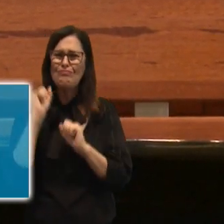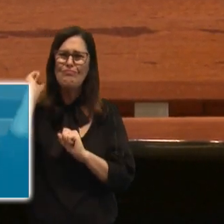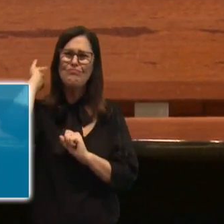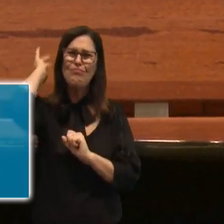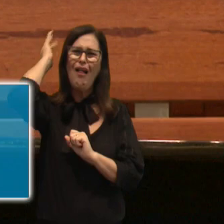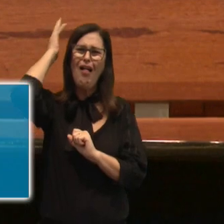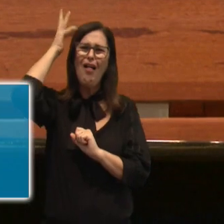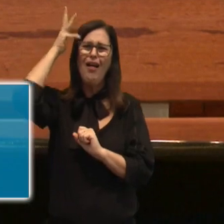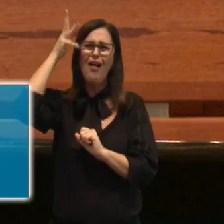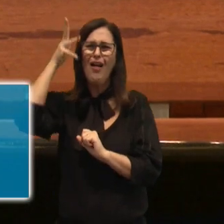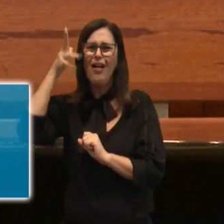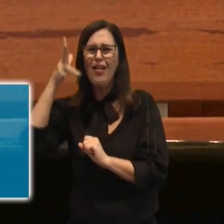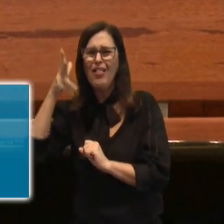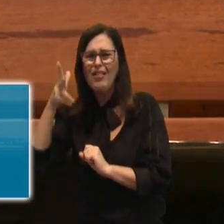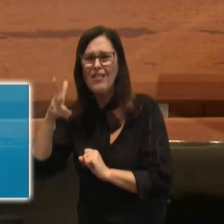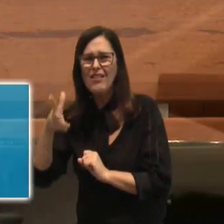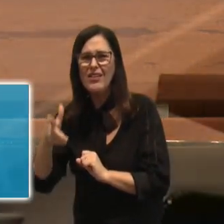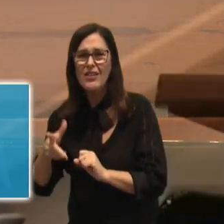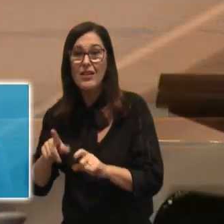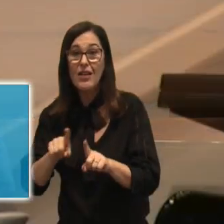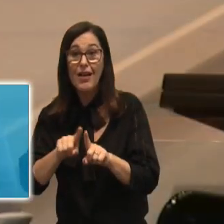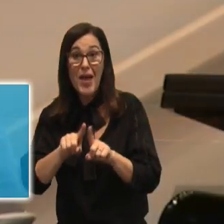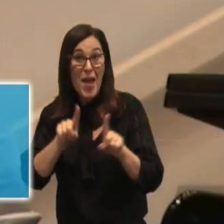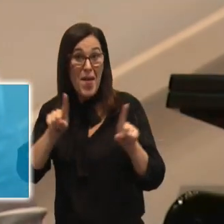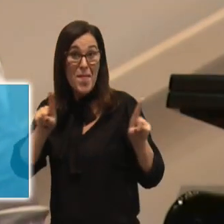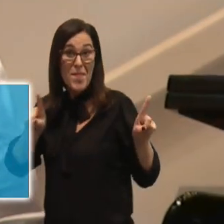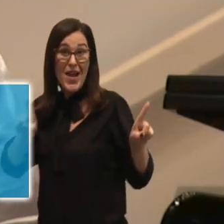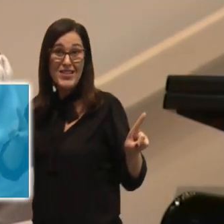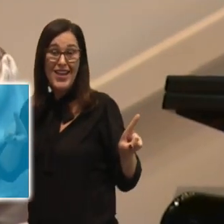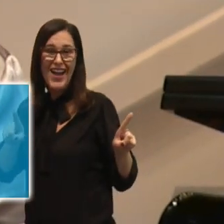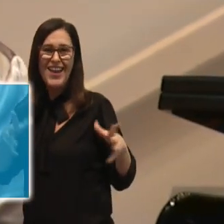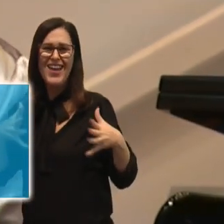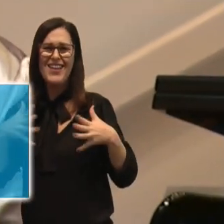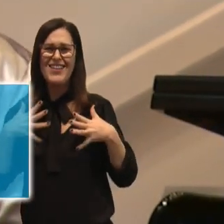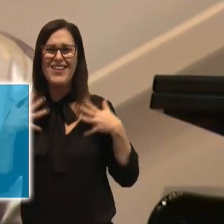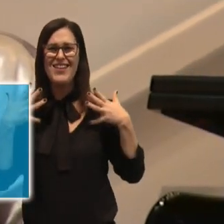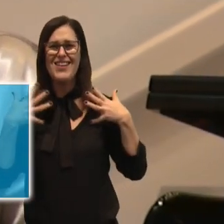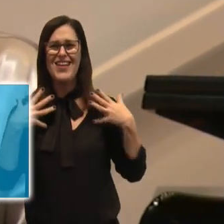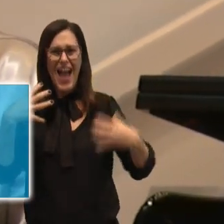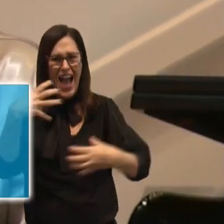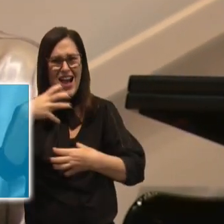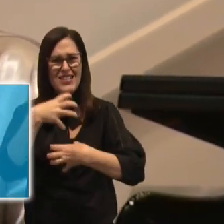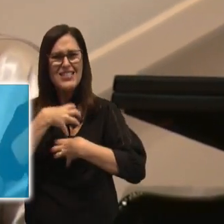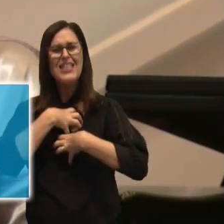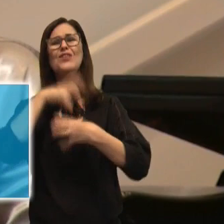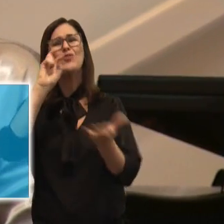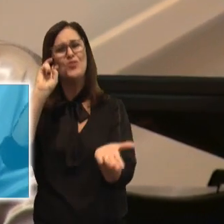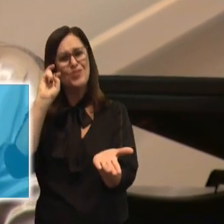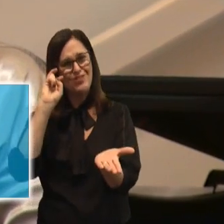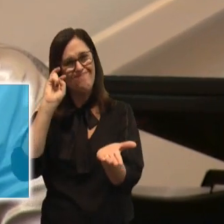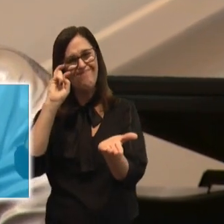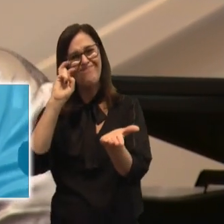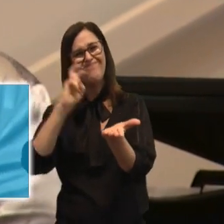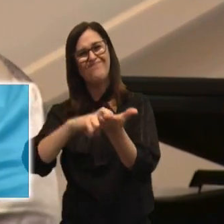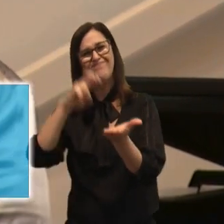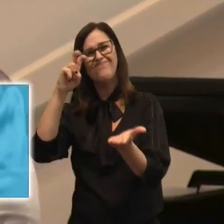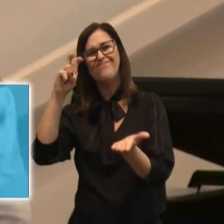pode durar uma noite, mas a alegria chega